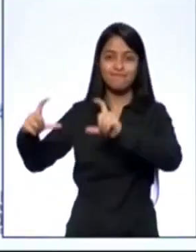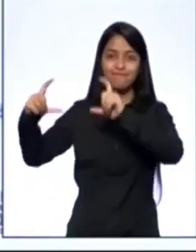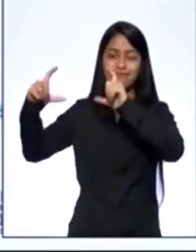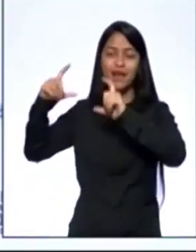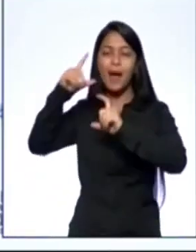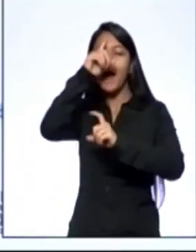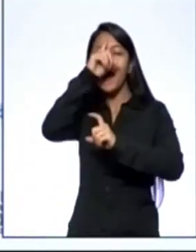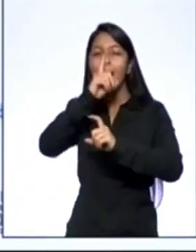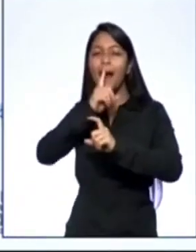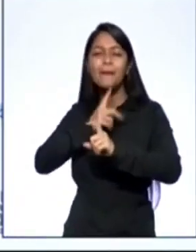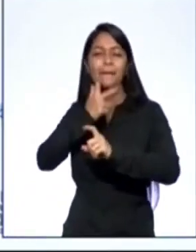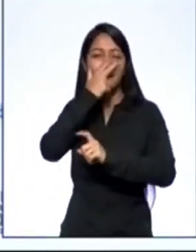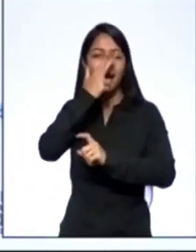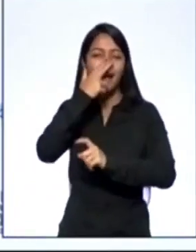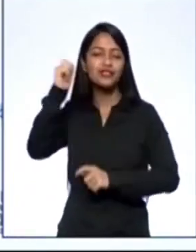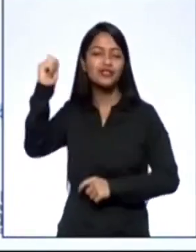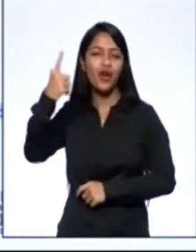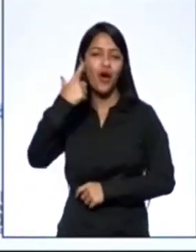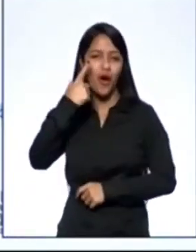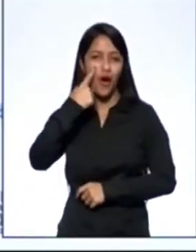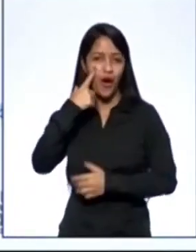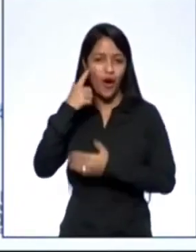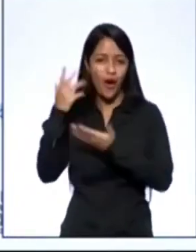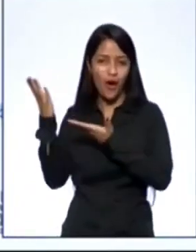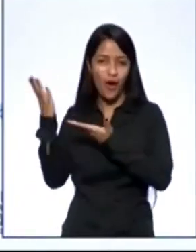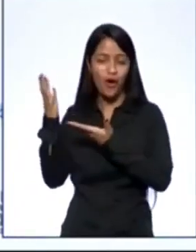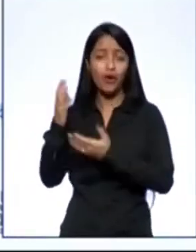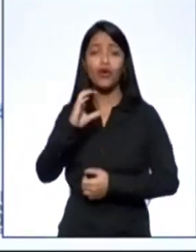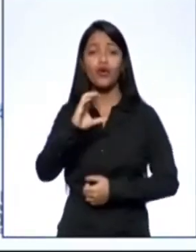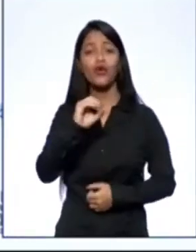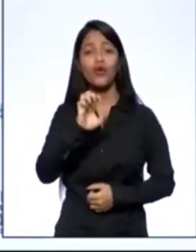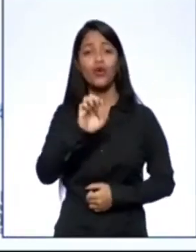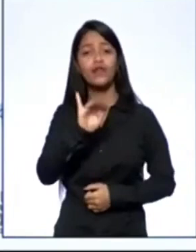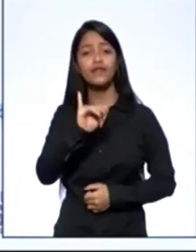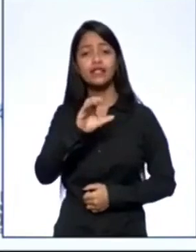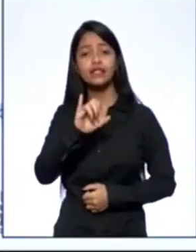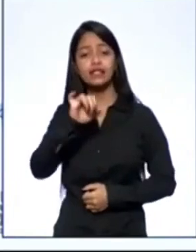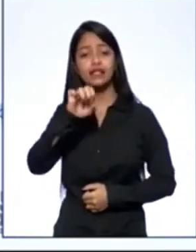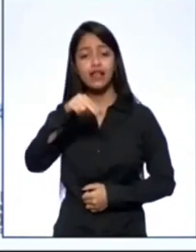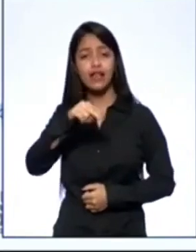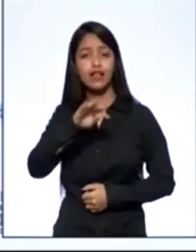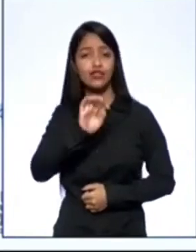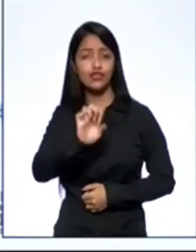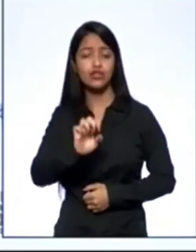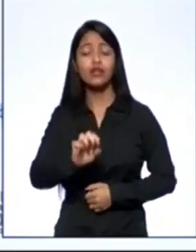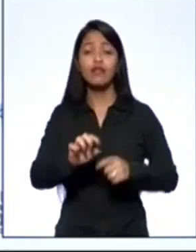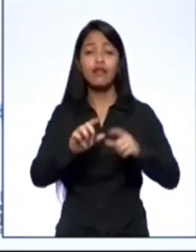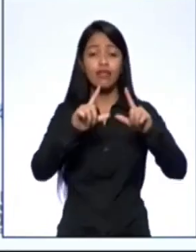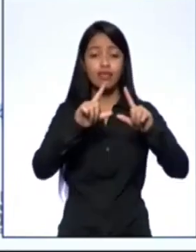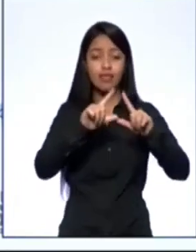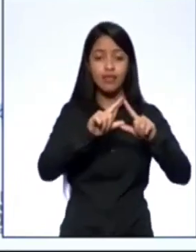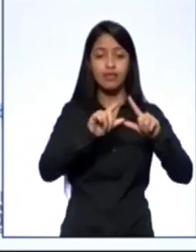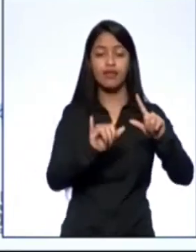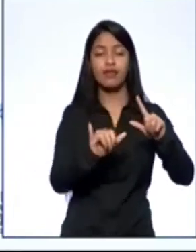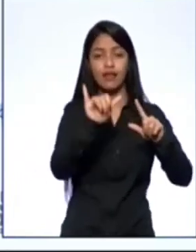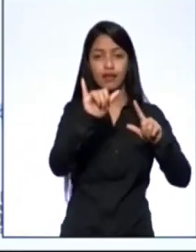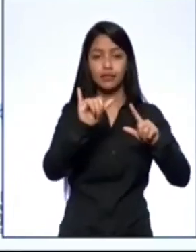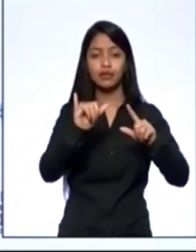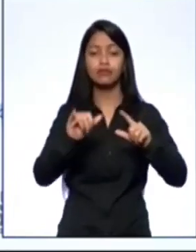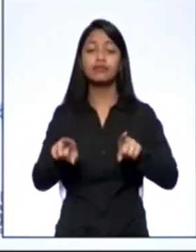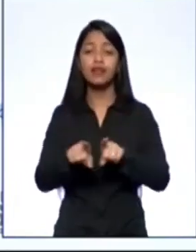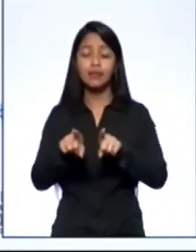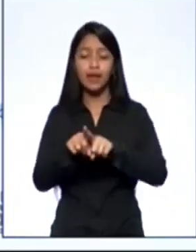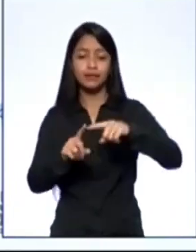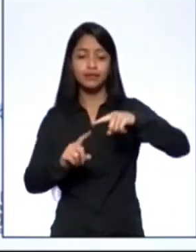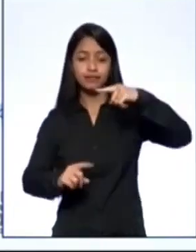sol pensa que é um sol o coeficiente angular da reta é delta-y Delta x sempre